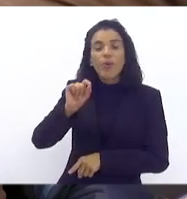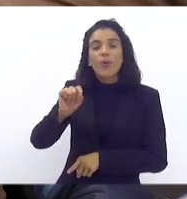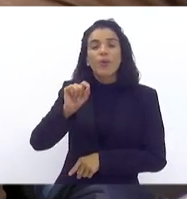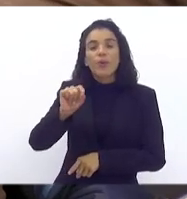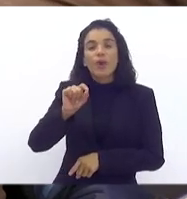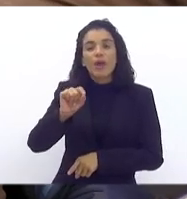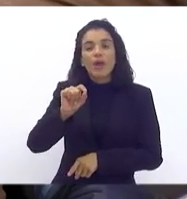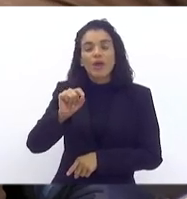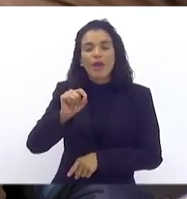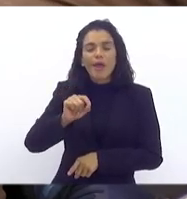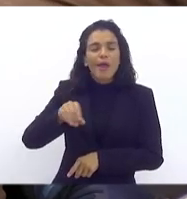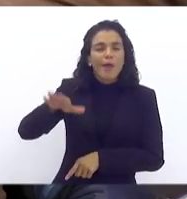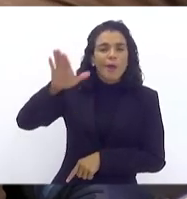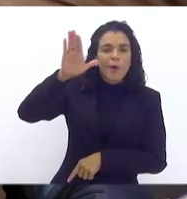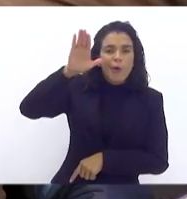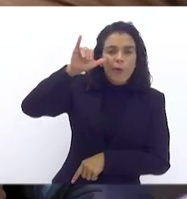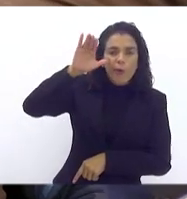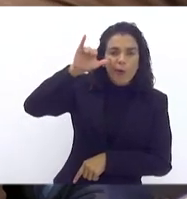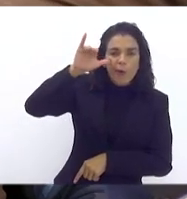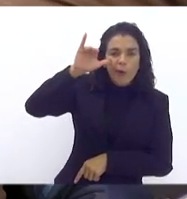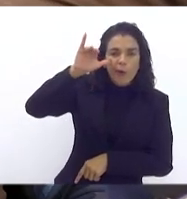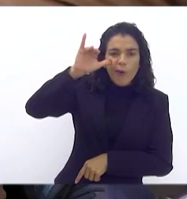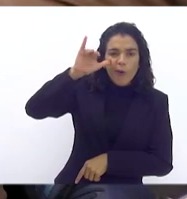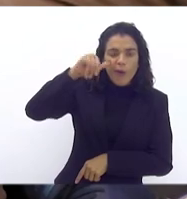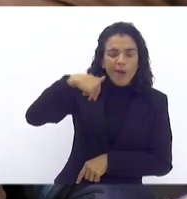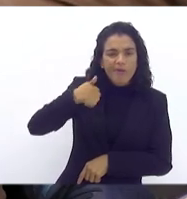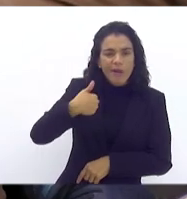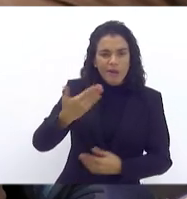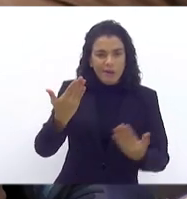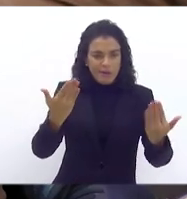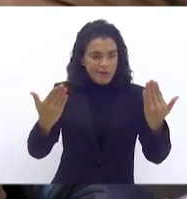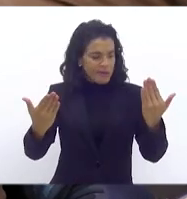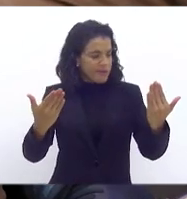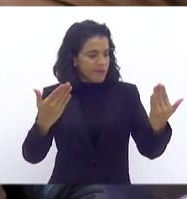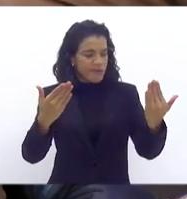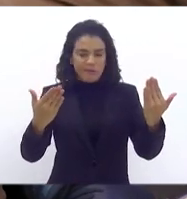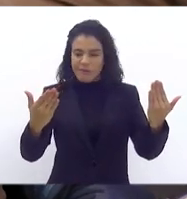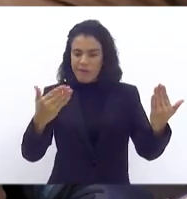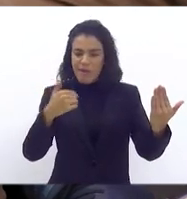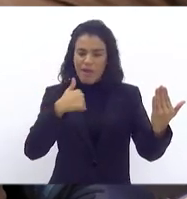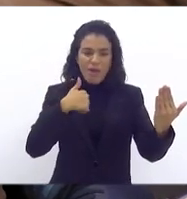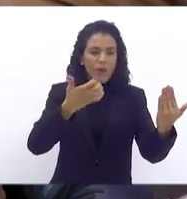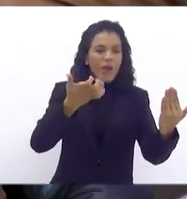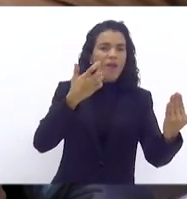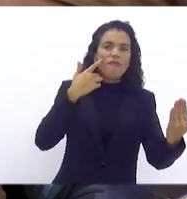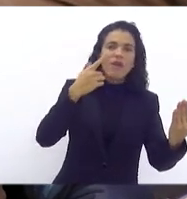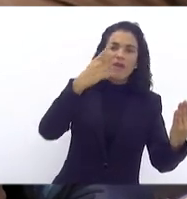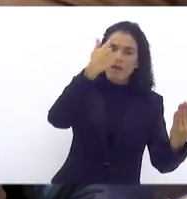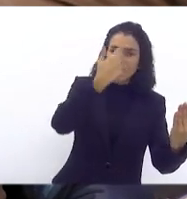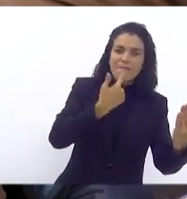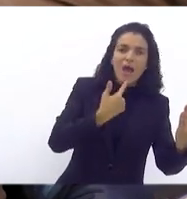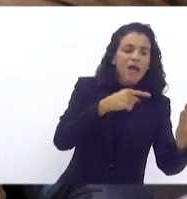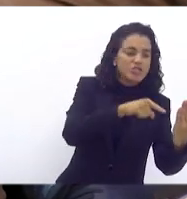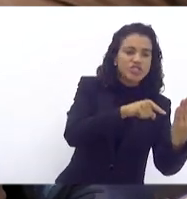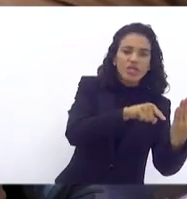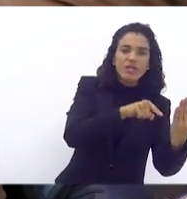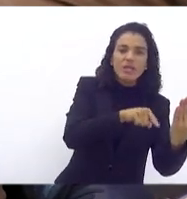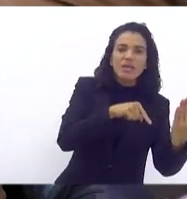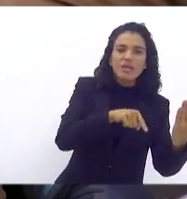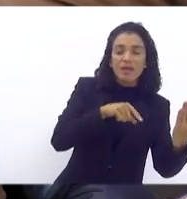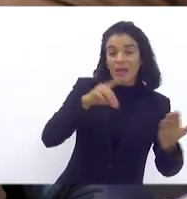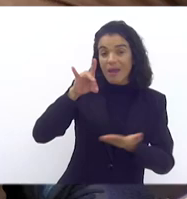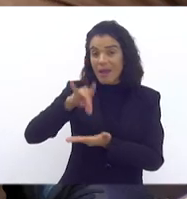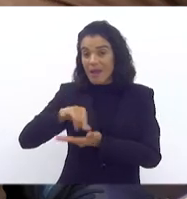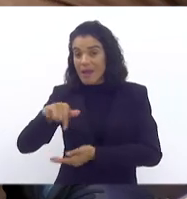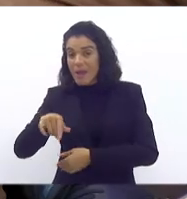a curiosidade de se comparar a as características trazidas pelas vítimas com a característica real do